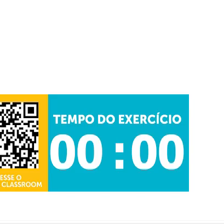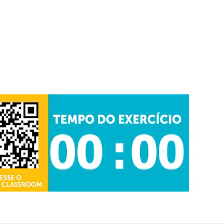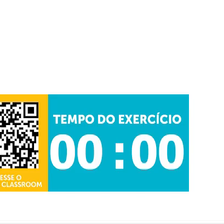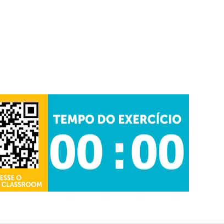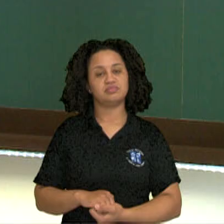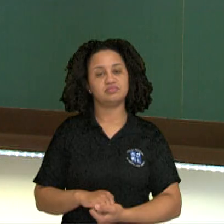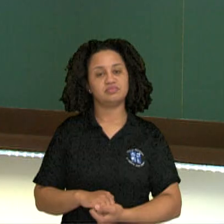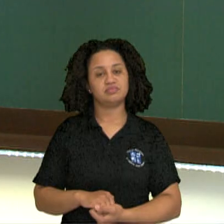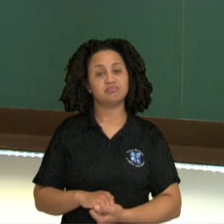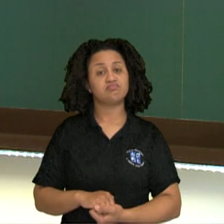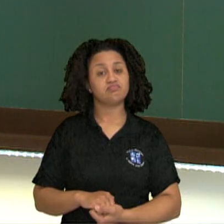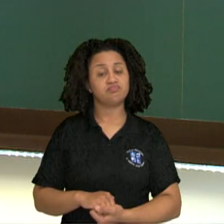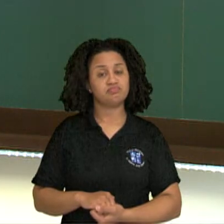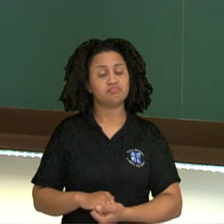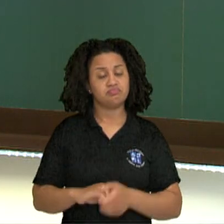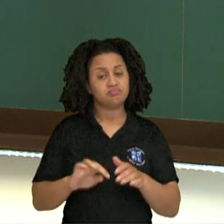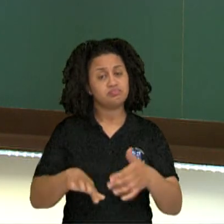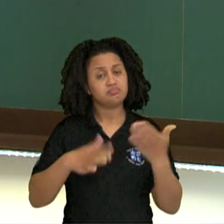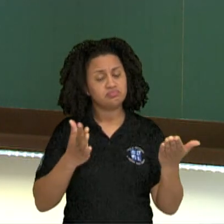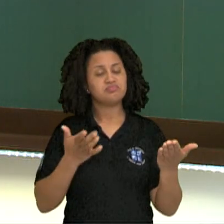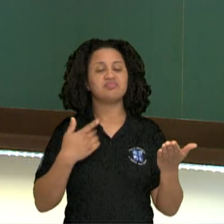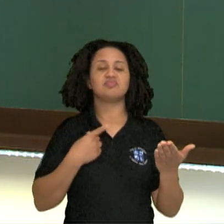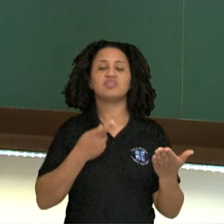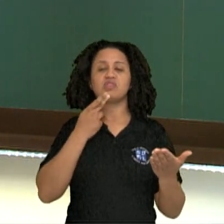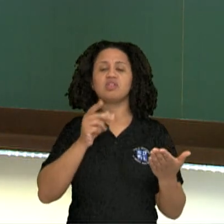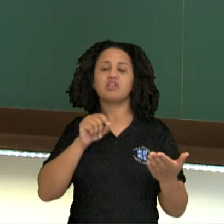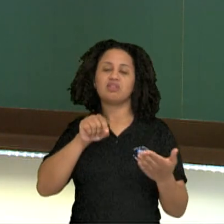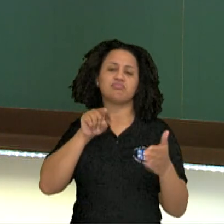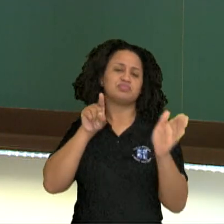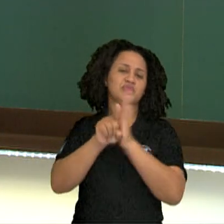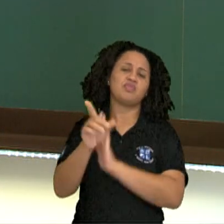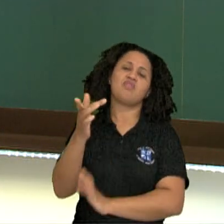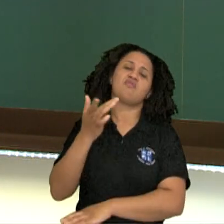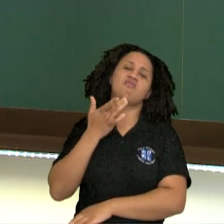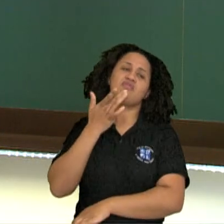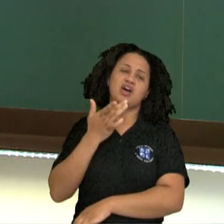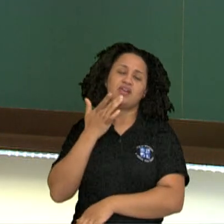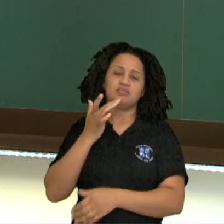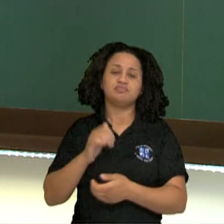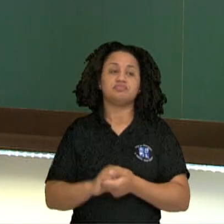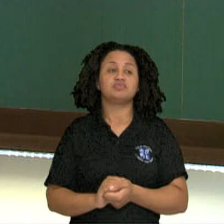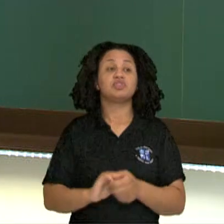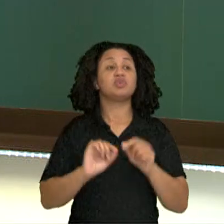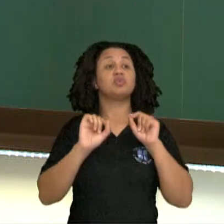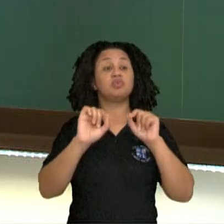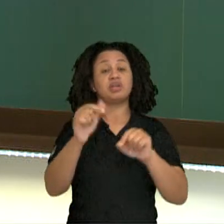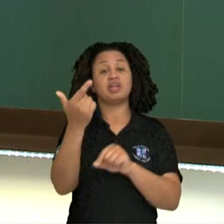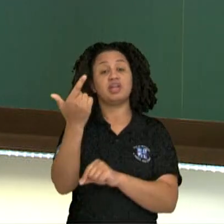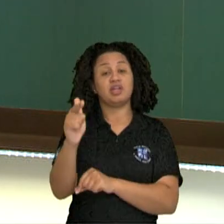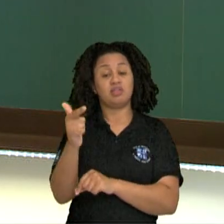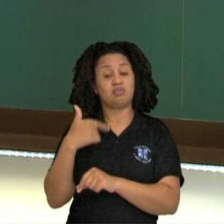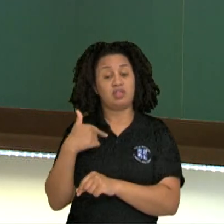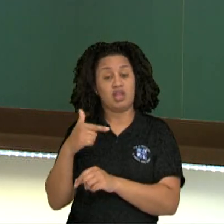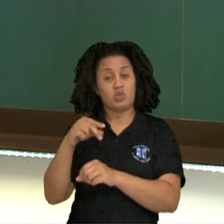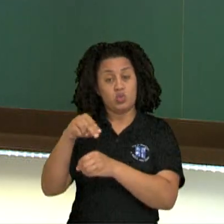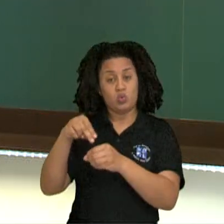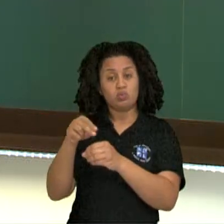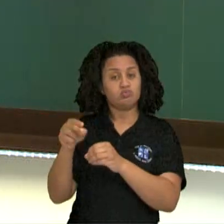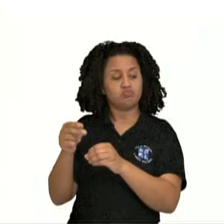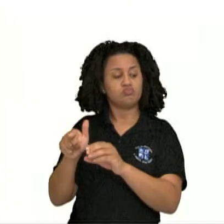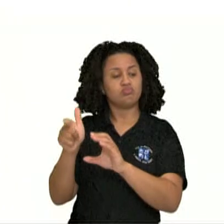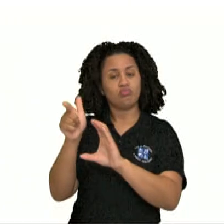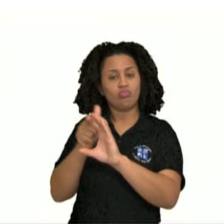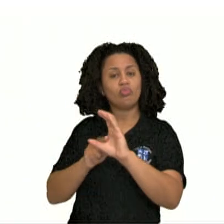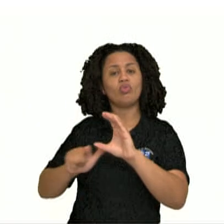E aí Olá pessoal falei para vocês que essa é bem fácil os organismos que não apresentam núcleo celular